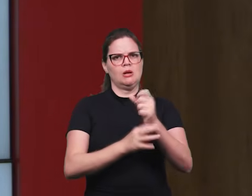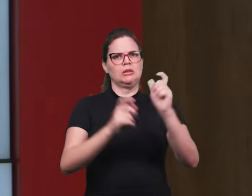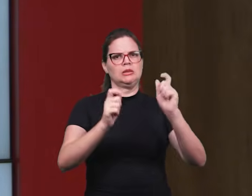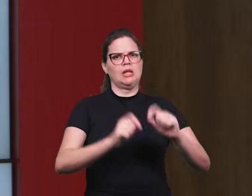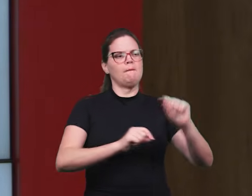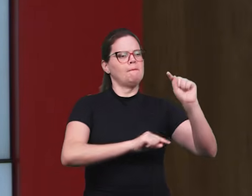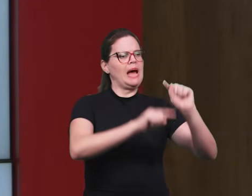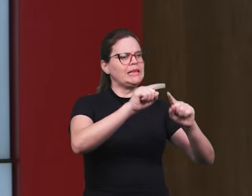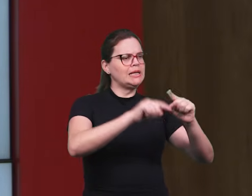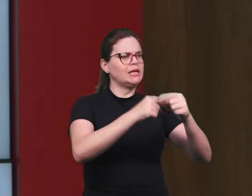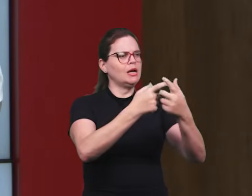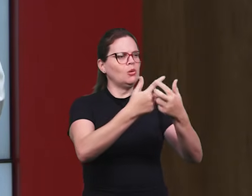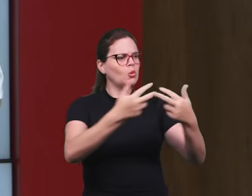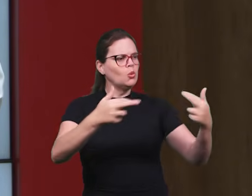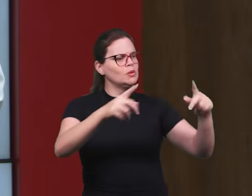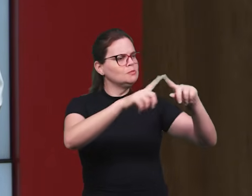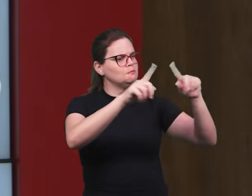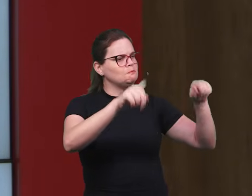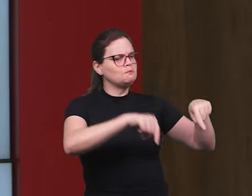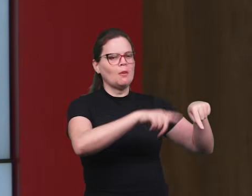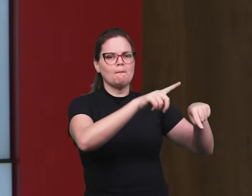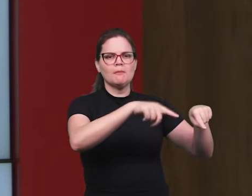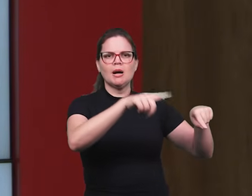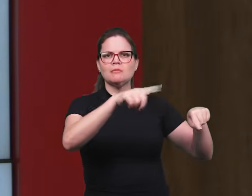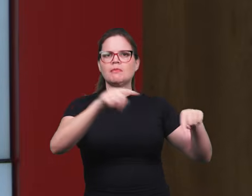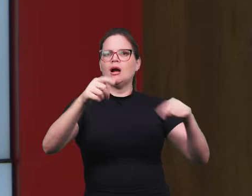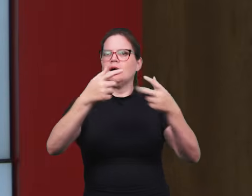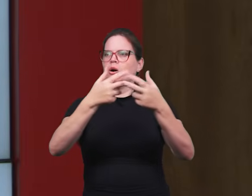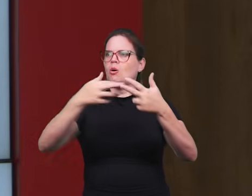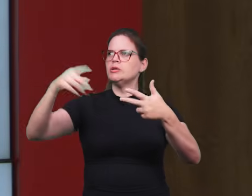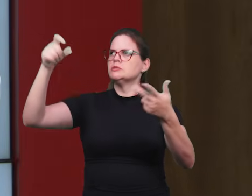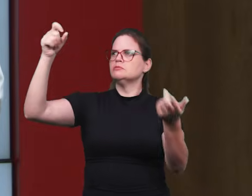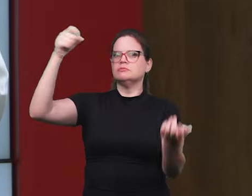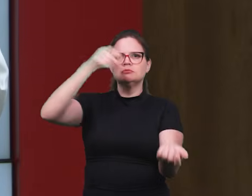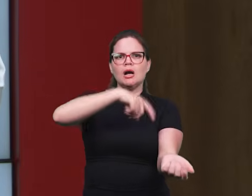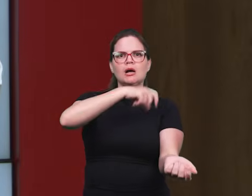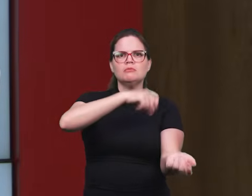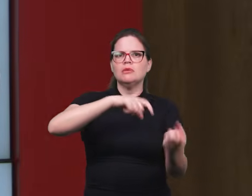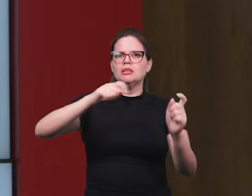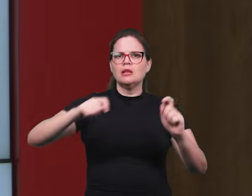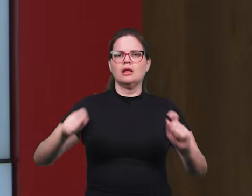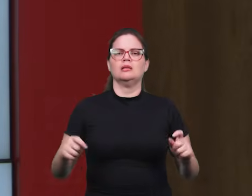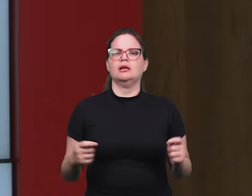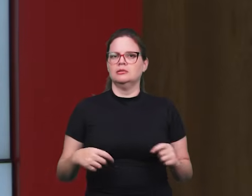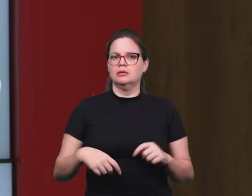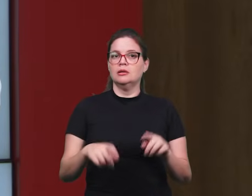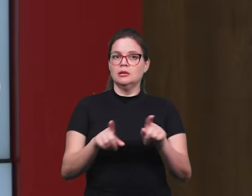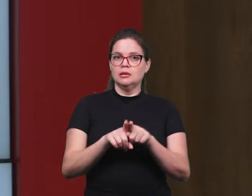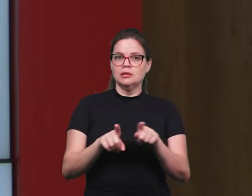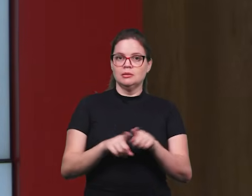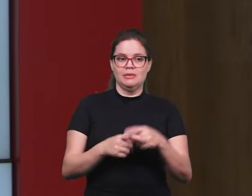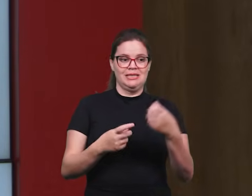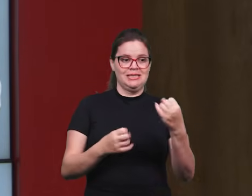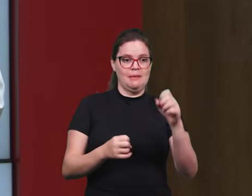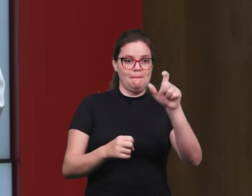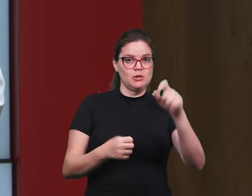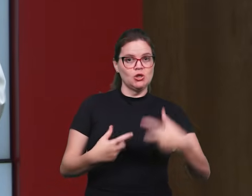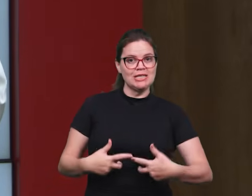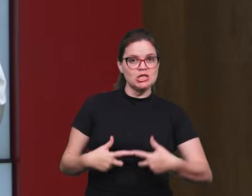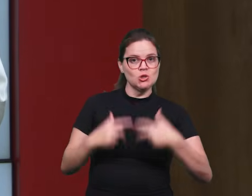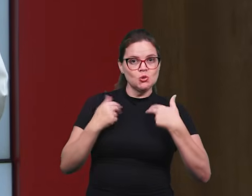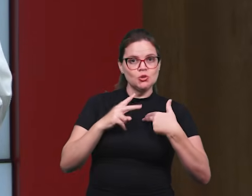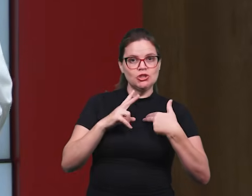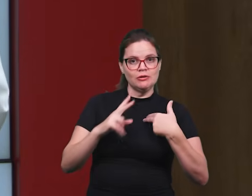condições de trabalho. O cirurgião, assim, também, que ele aceita alguma opinião do anestesista, olha só, eu